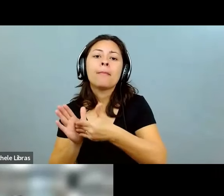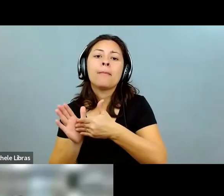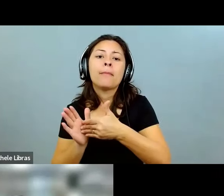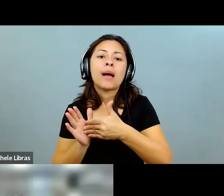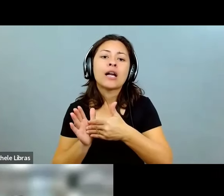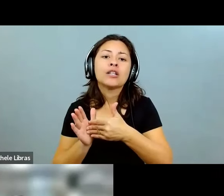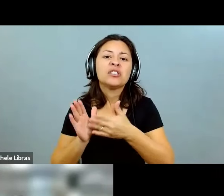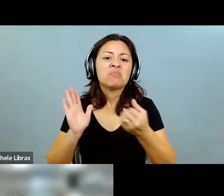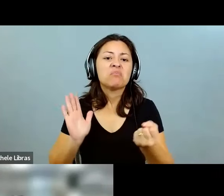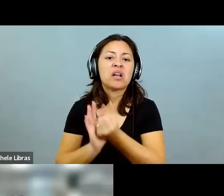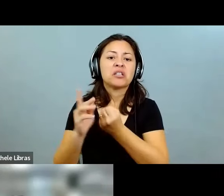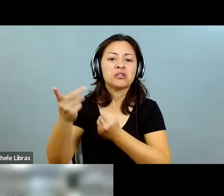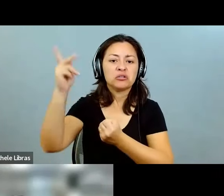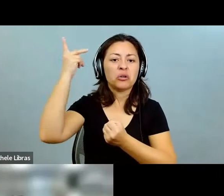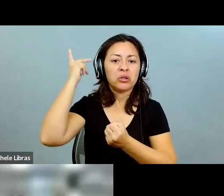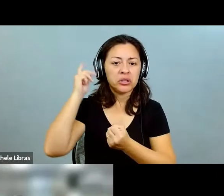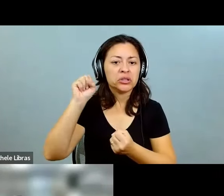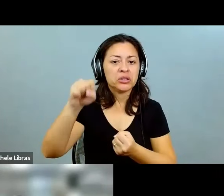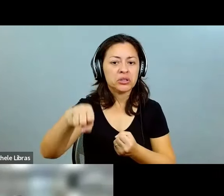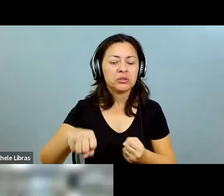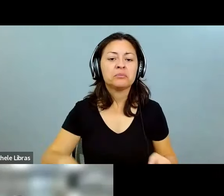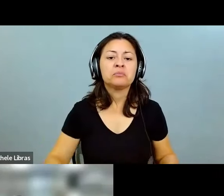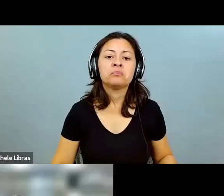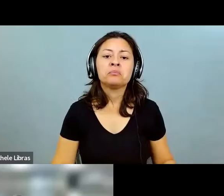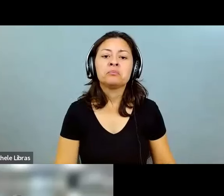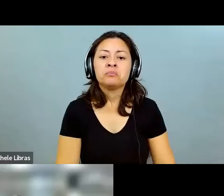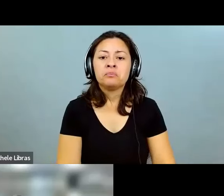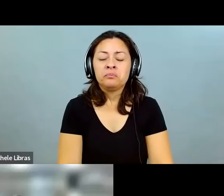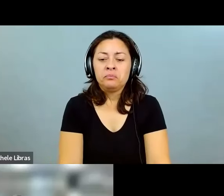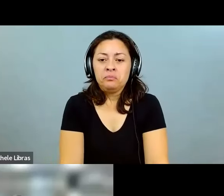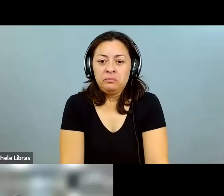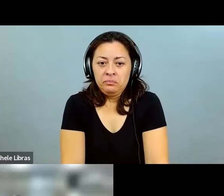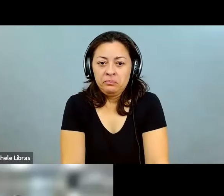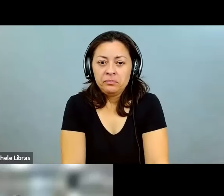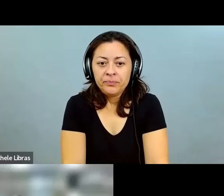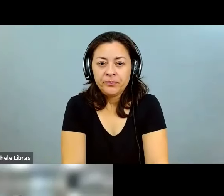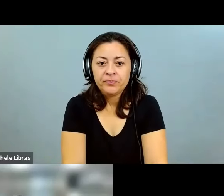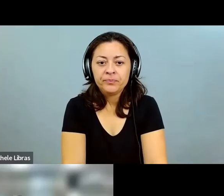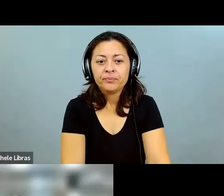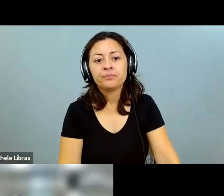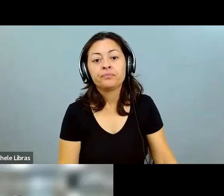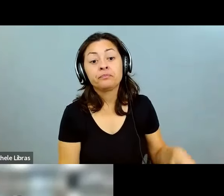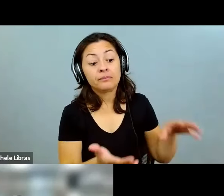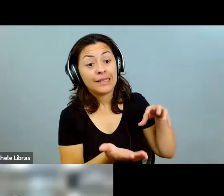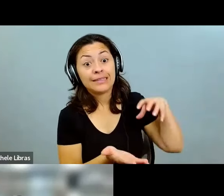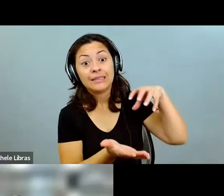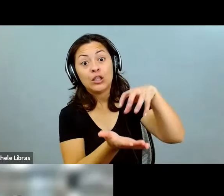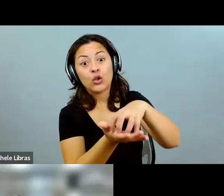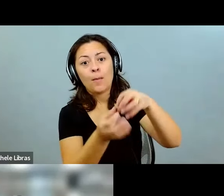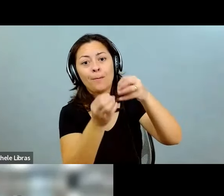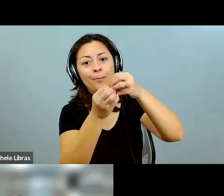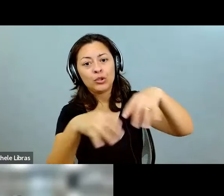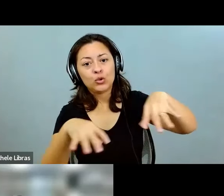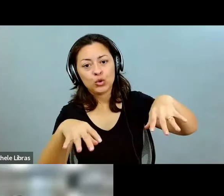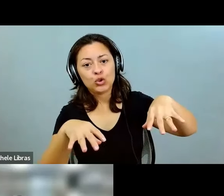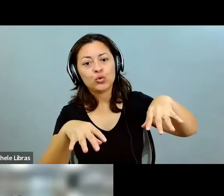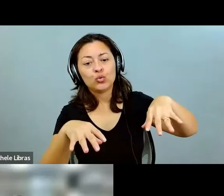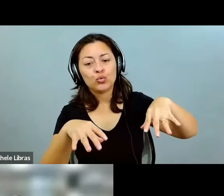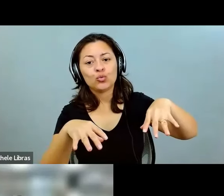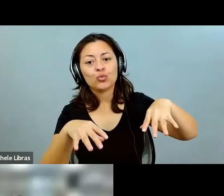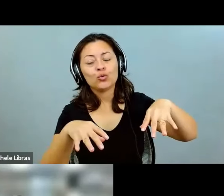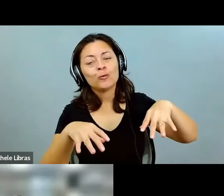históricos né e o o setor que teve prejuízo esse ano o produtor que teve prejuízo esse ano aí